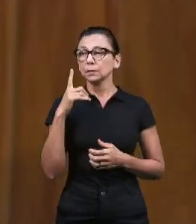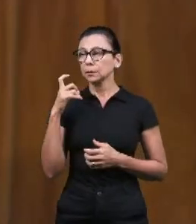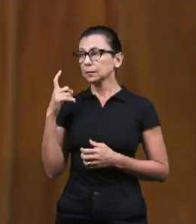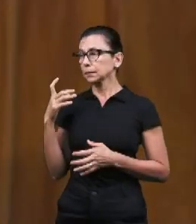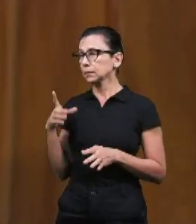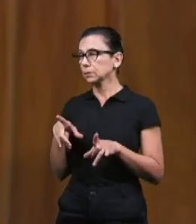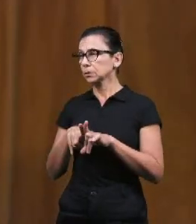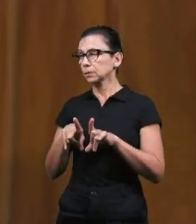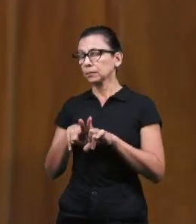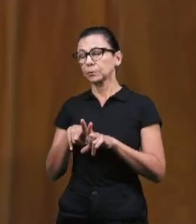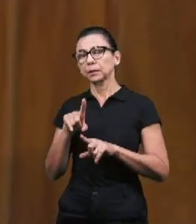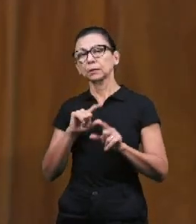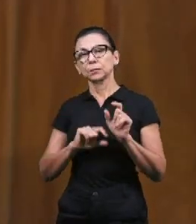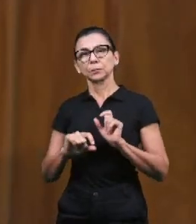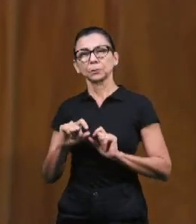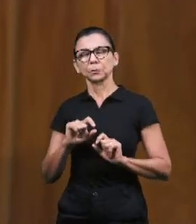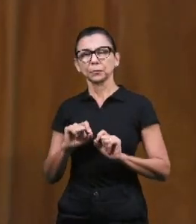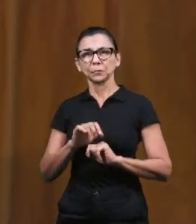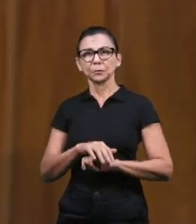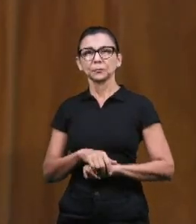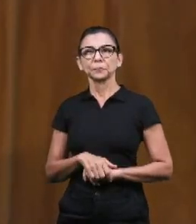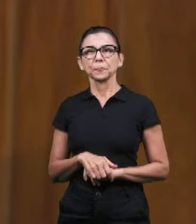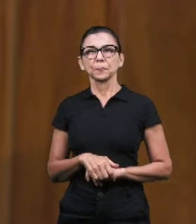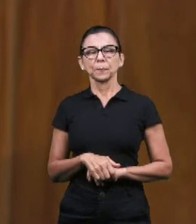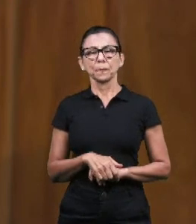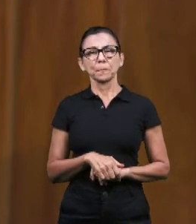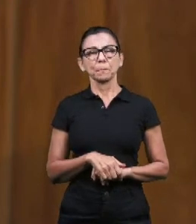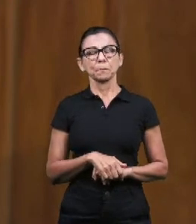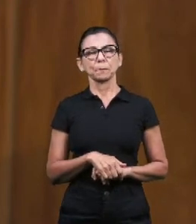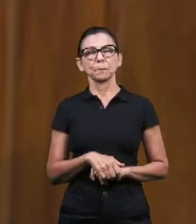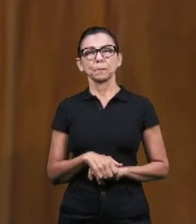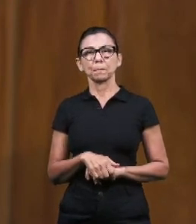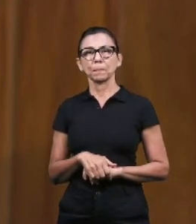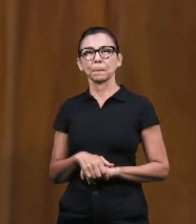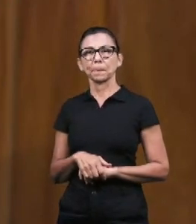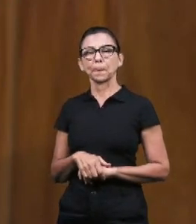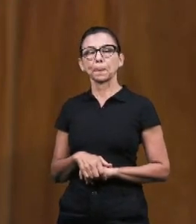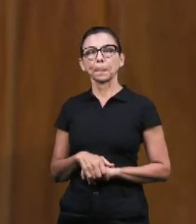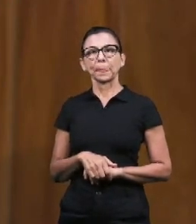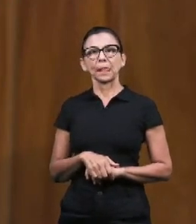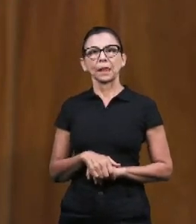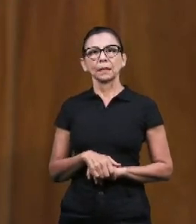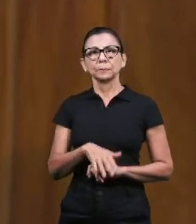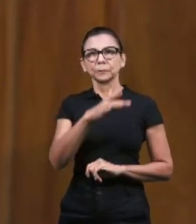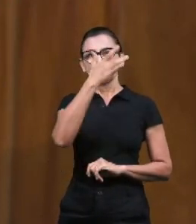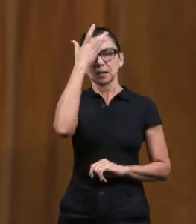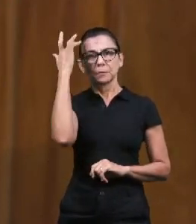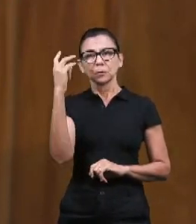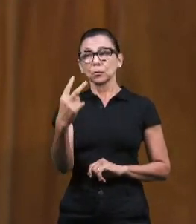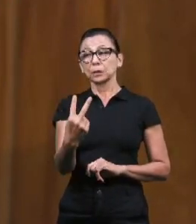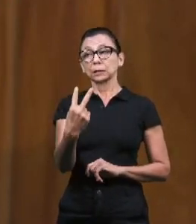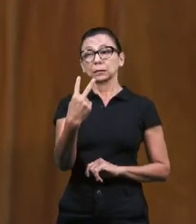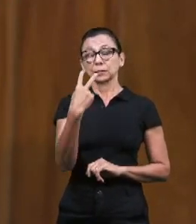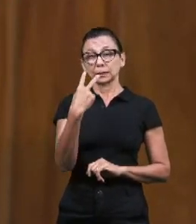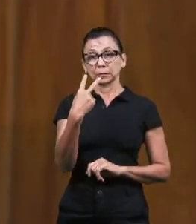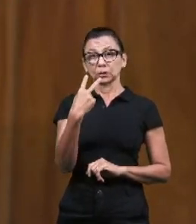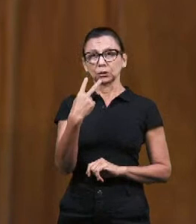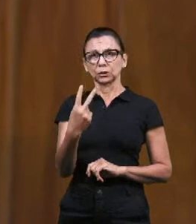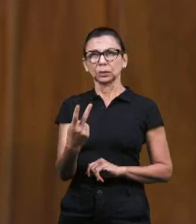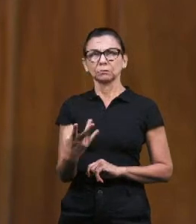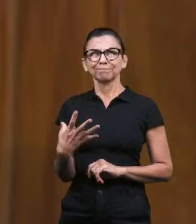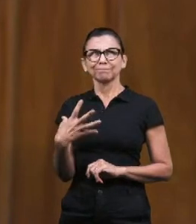os que participaram conosco hoje desse seminário, por certo, eles puderam sentir uma coisa que já há um